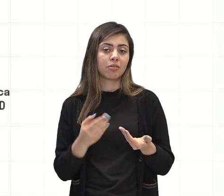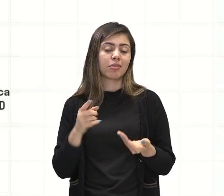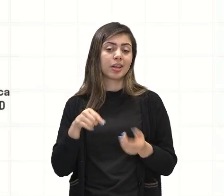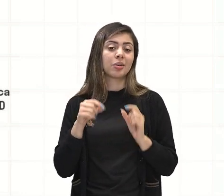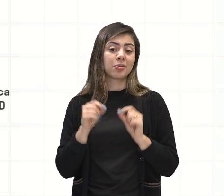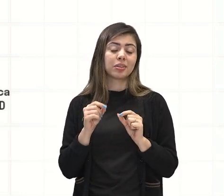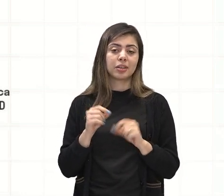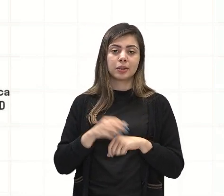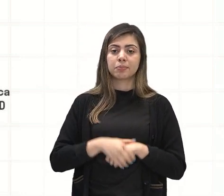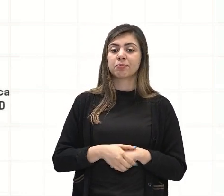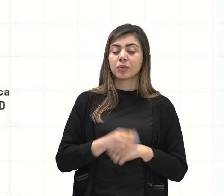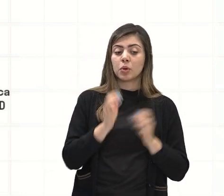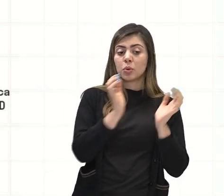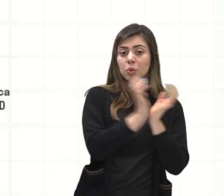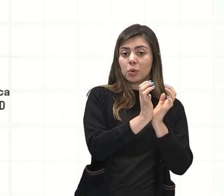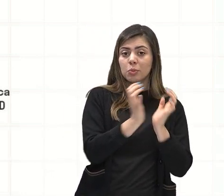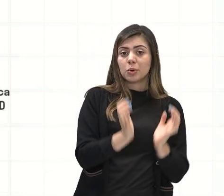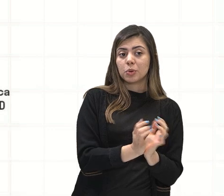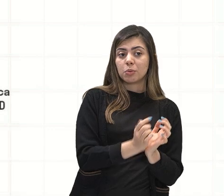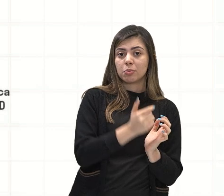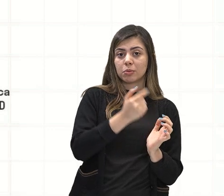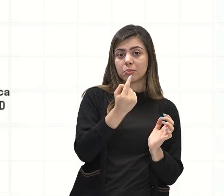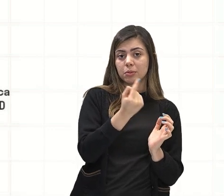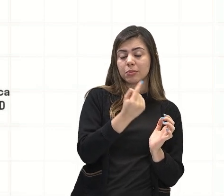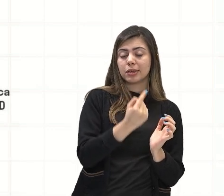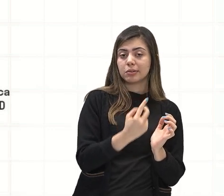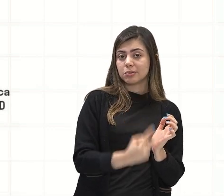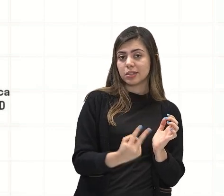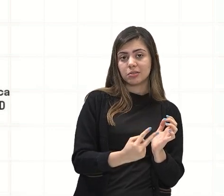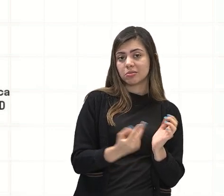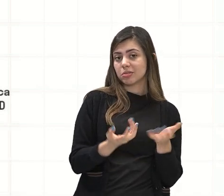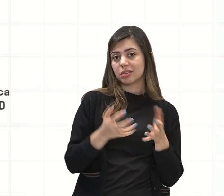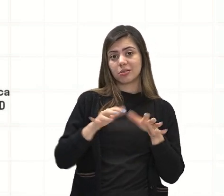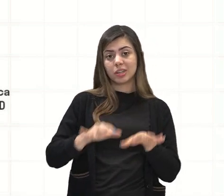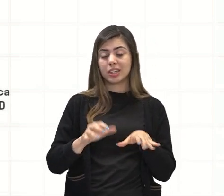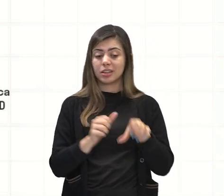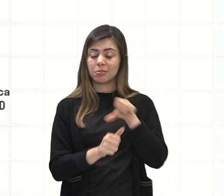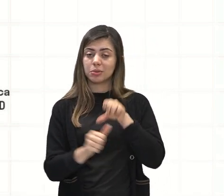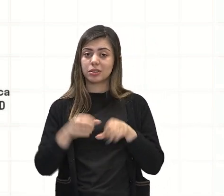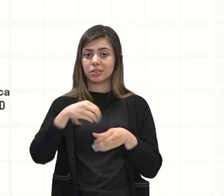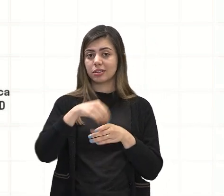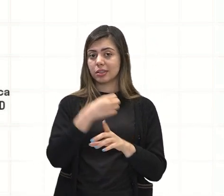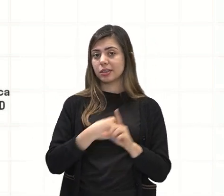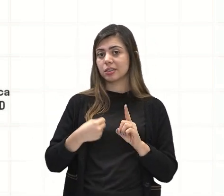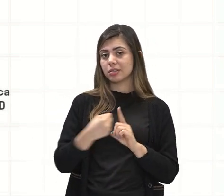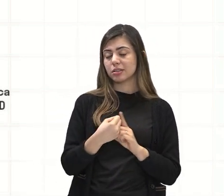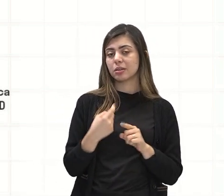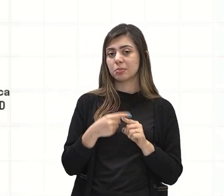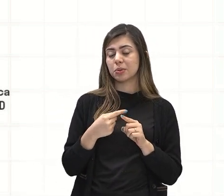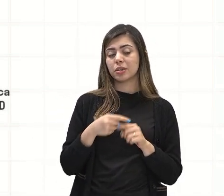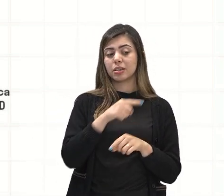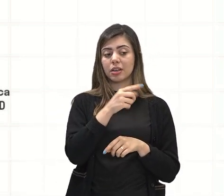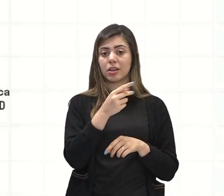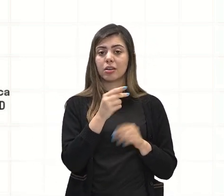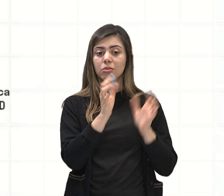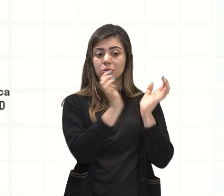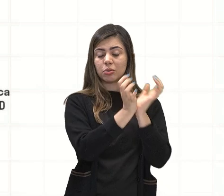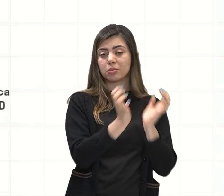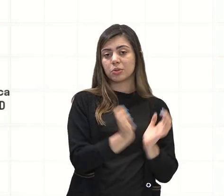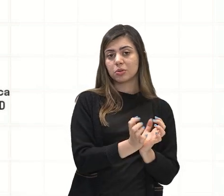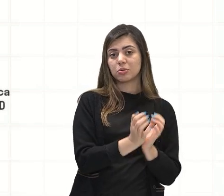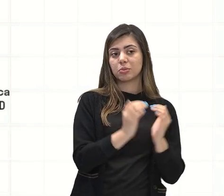e o segundo Estado franceses não queriam que acontecesse. Porque eles queriam continuar garantindo sua vida